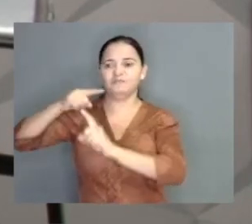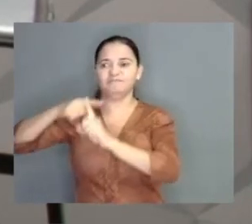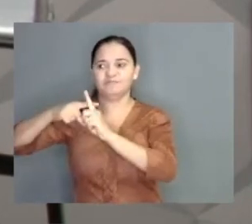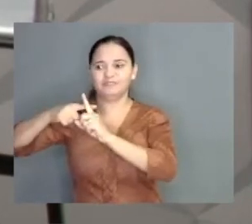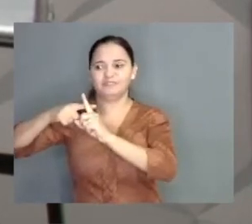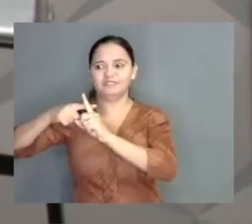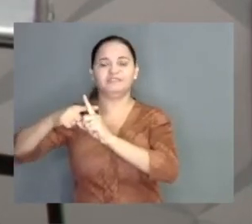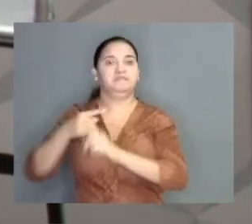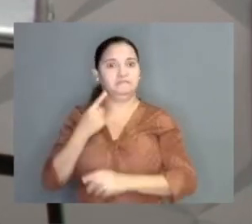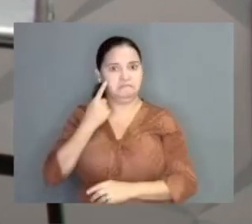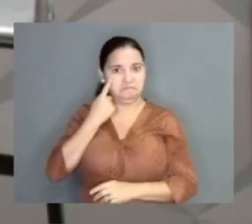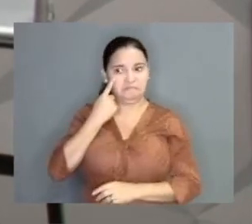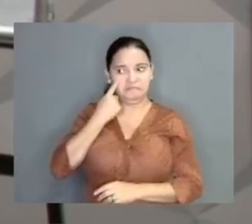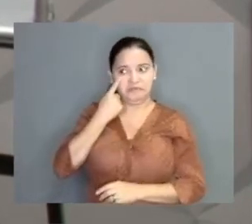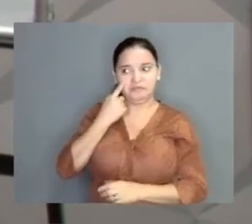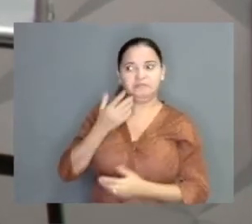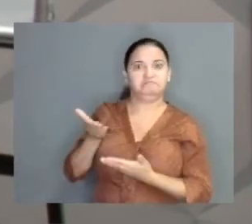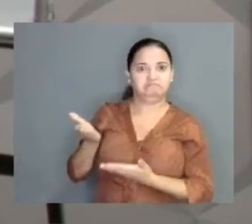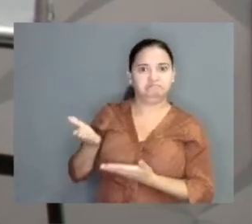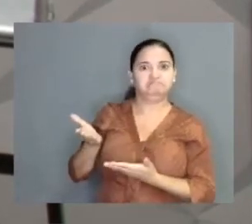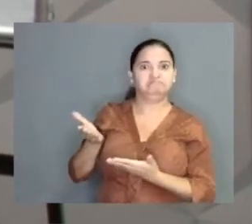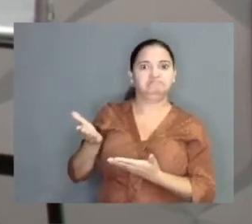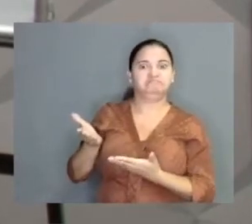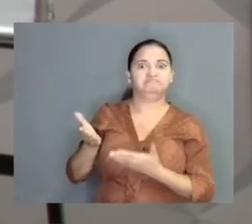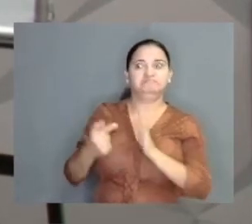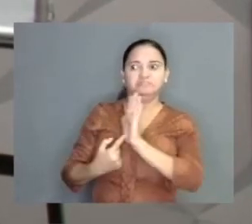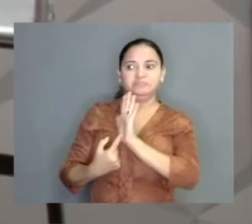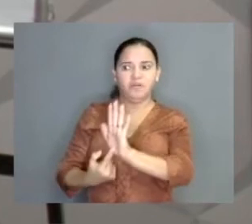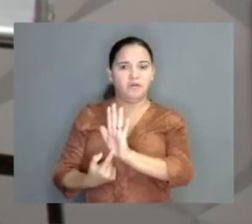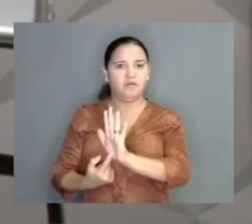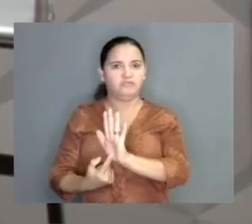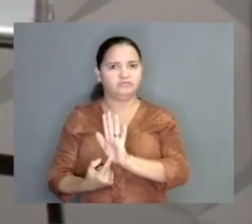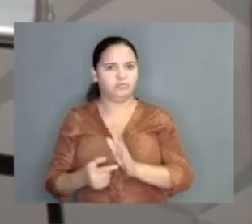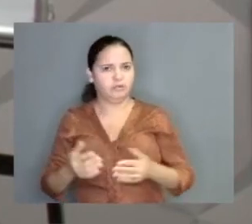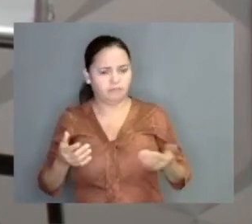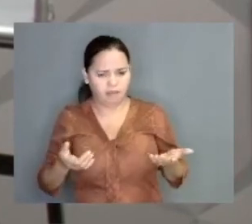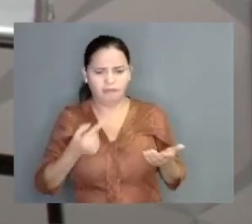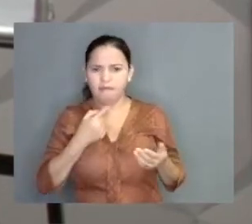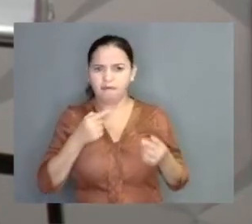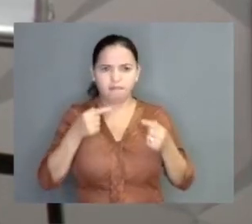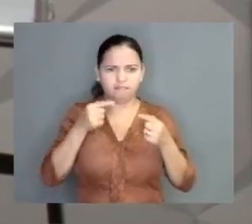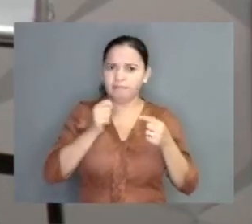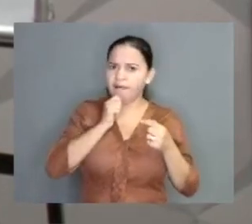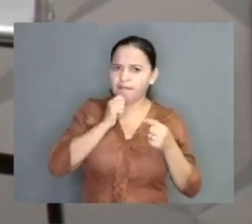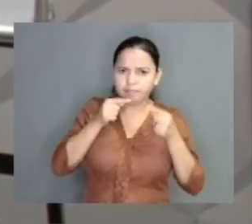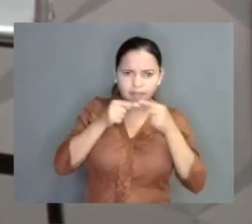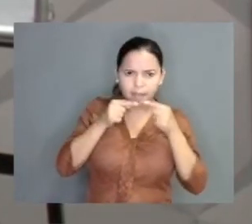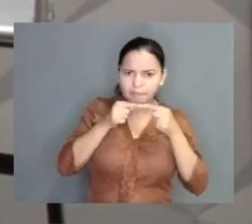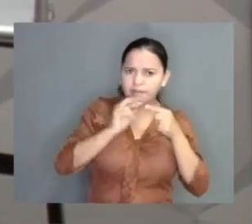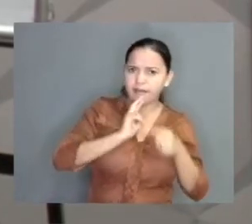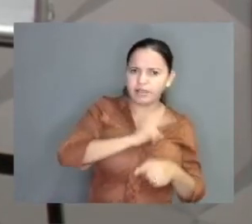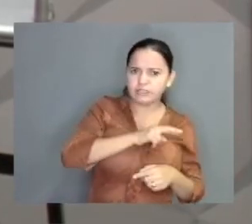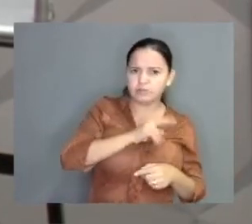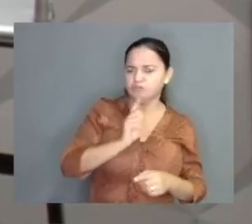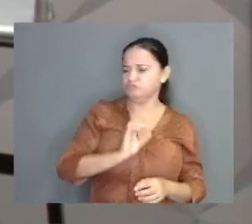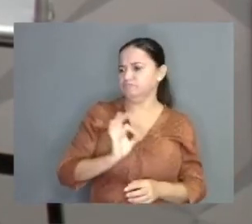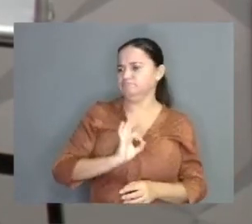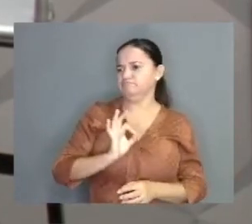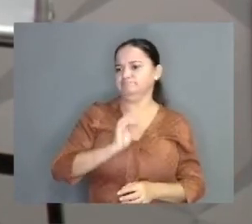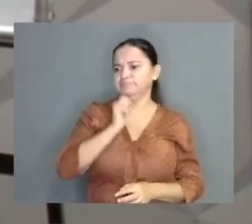Ah, professor, isso aqui ainda não bate com nenhuma alternativa. Vamos lá. A gente